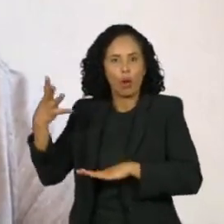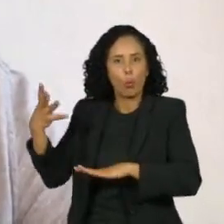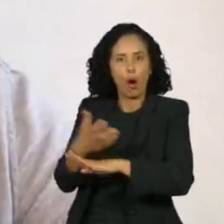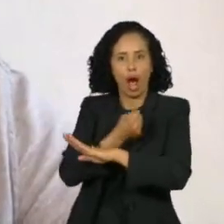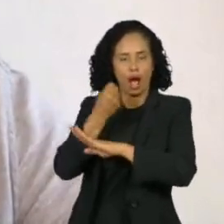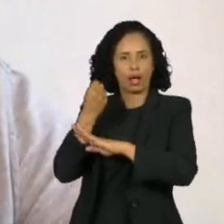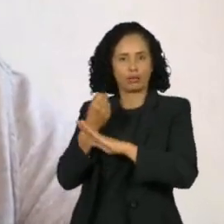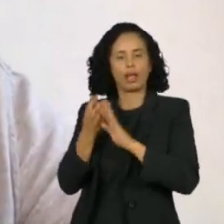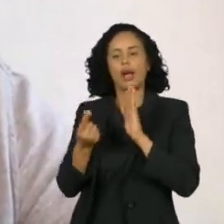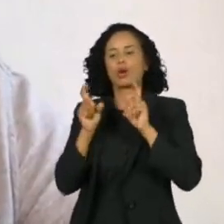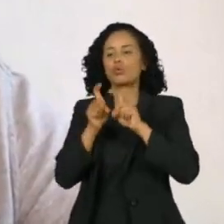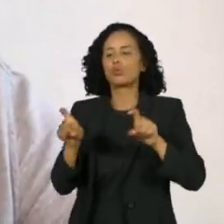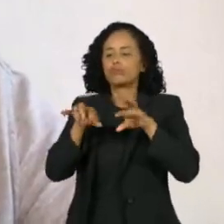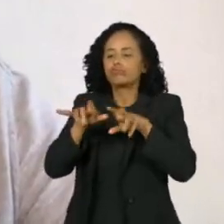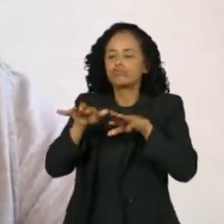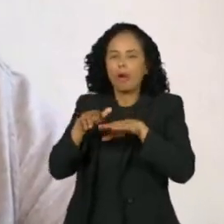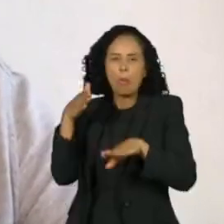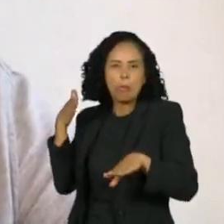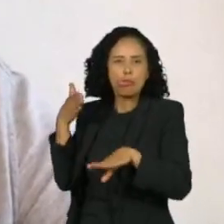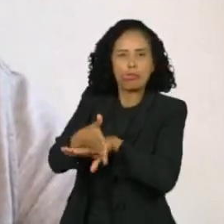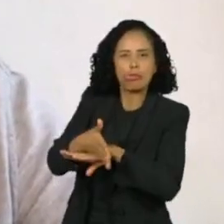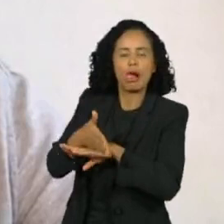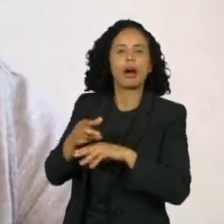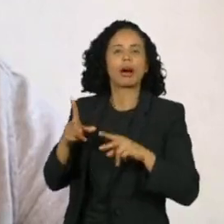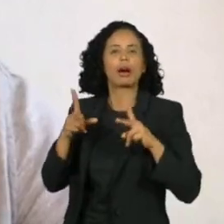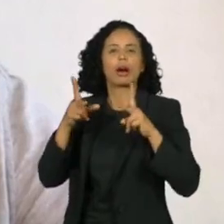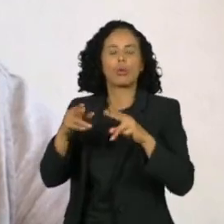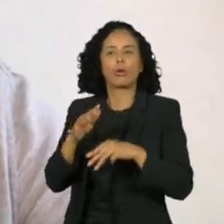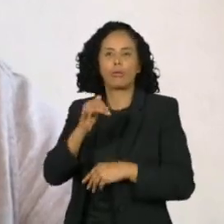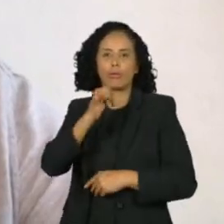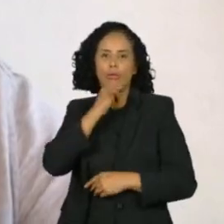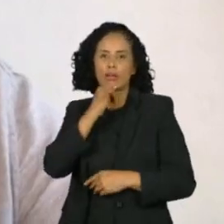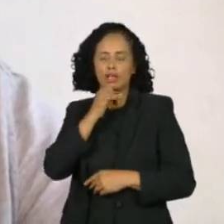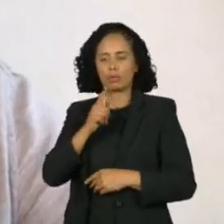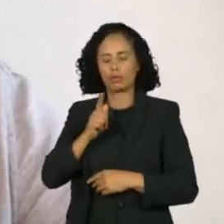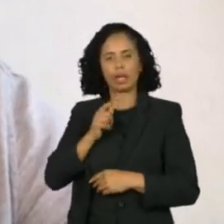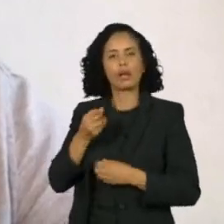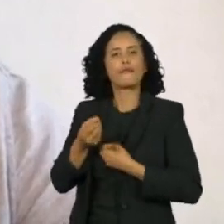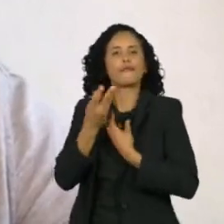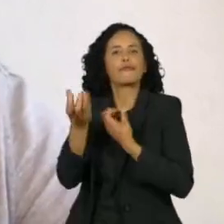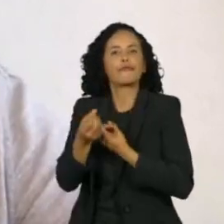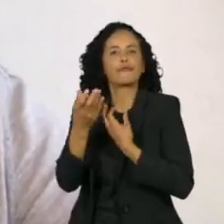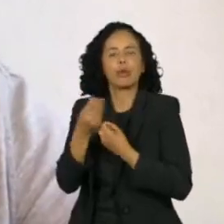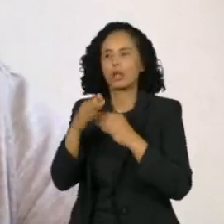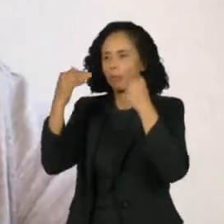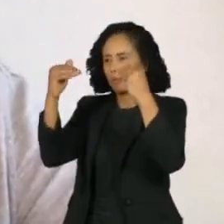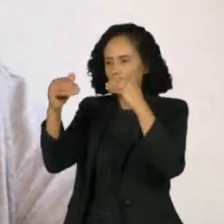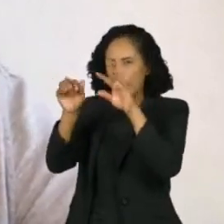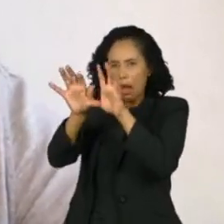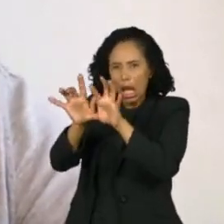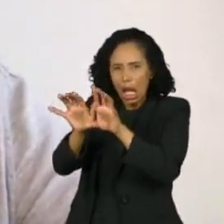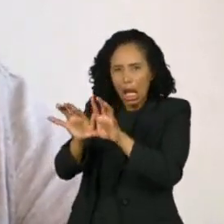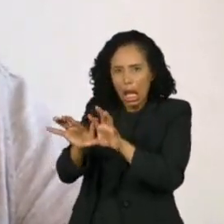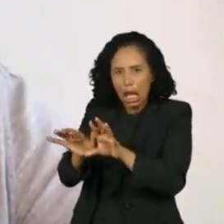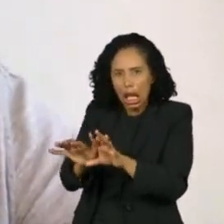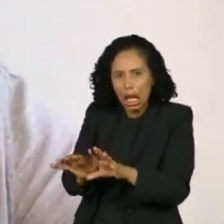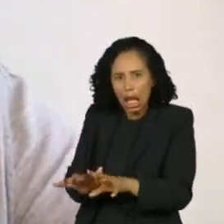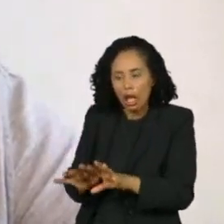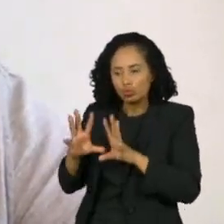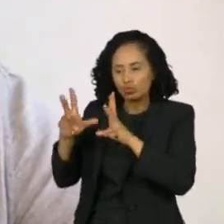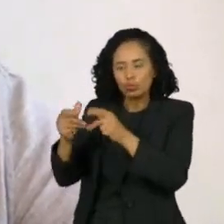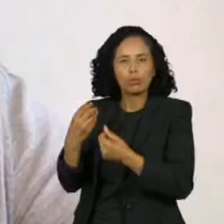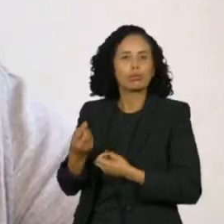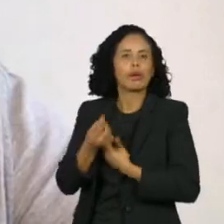software. Então, no ataque que nós estamos falando em questão, existe sim a suspeita de que os dados tenham